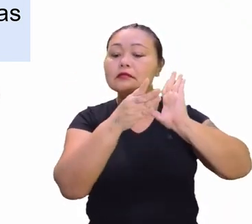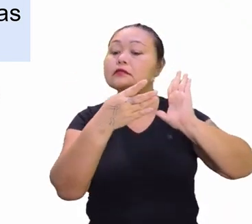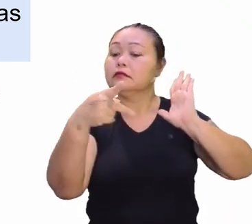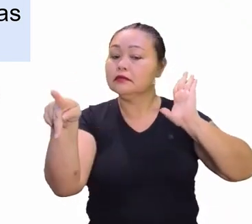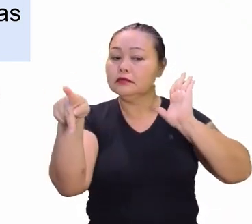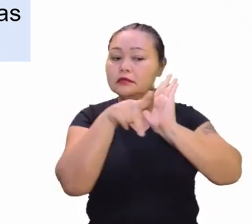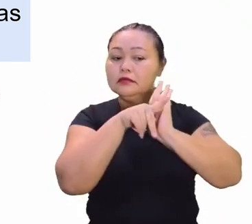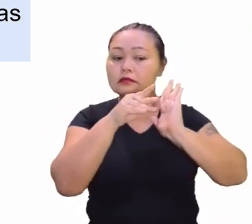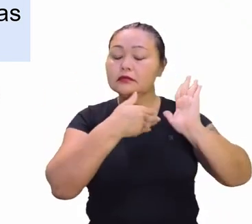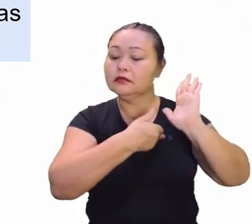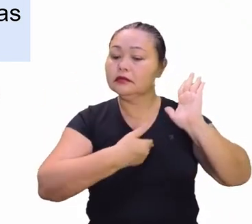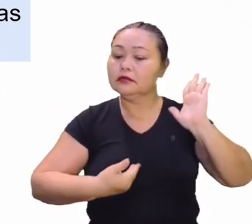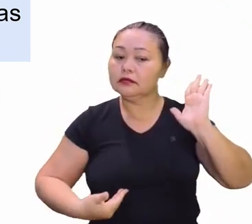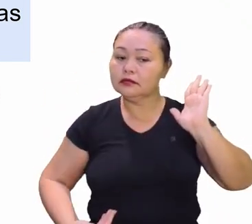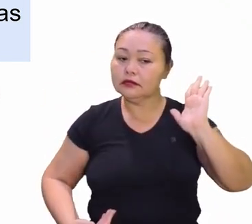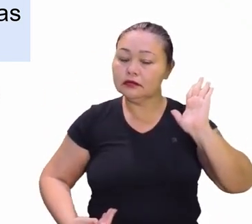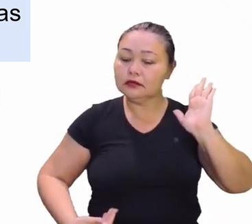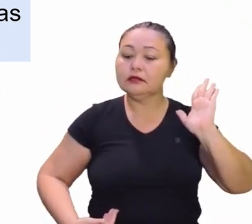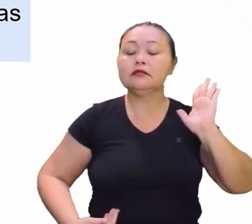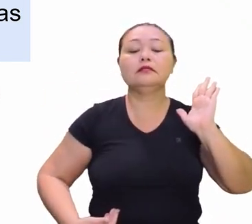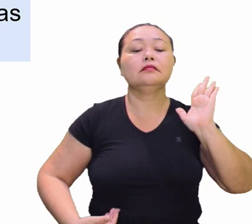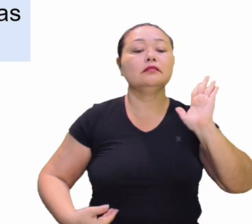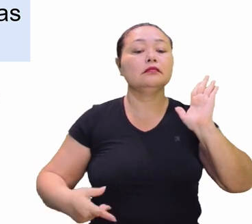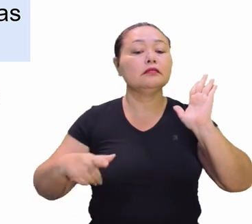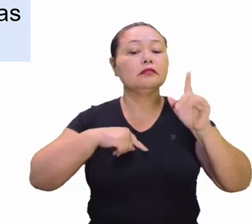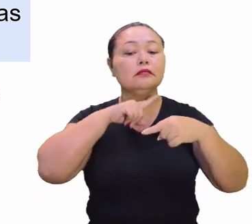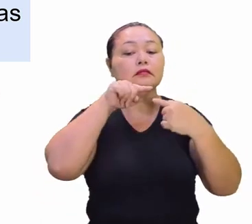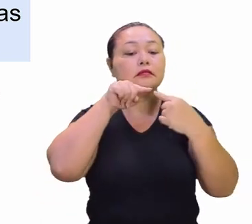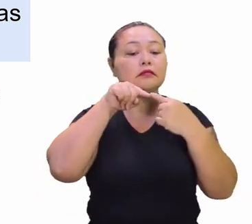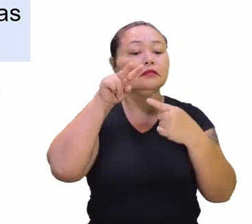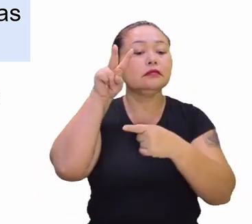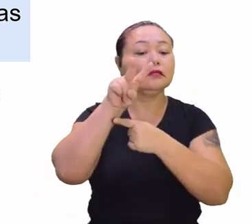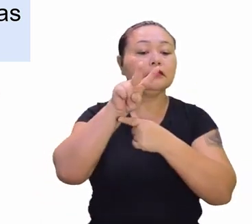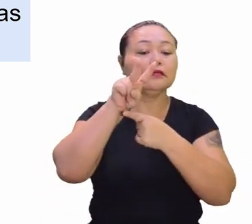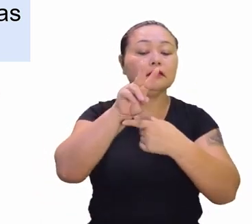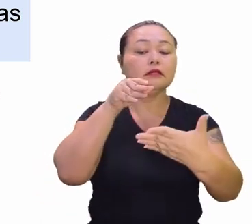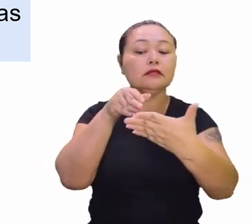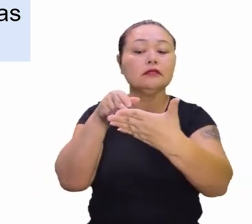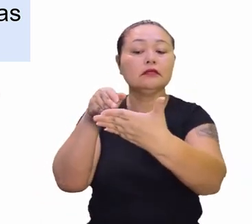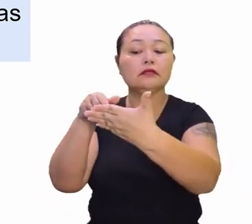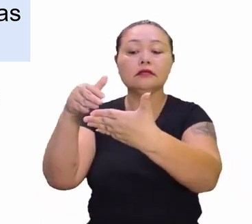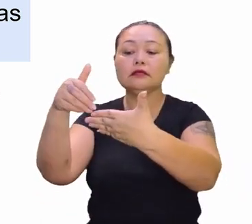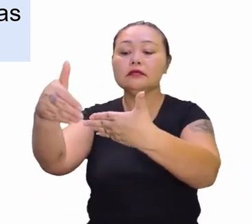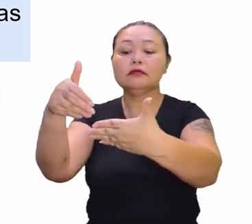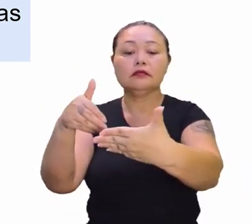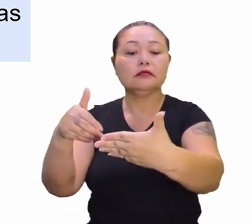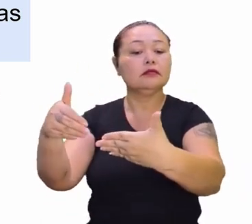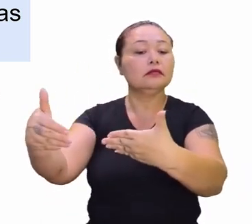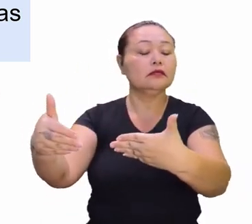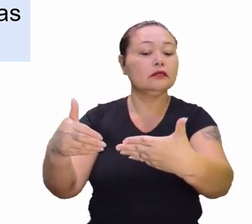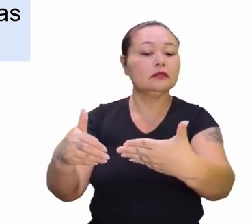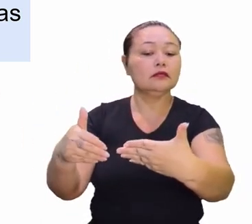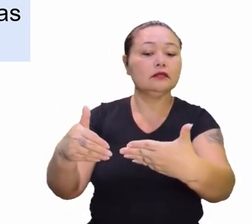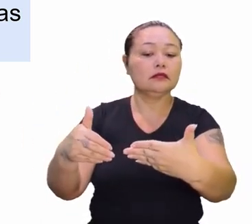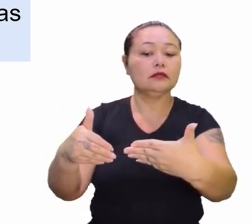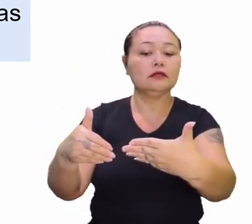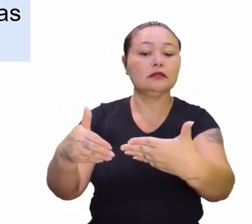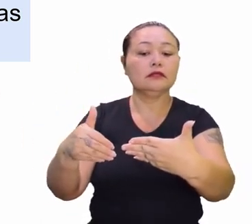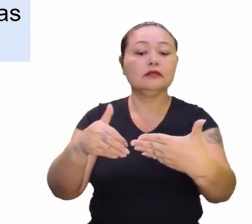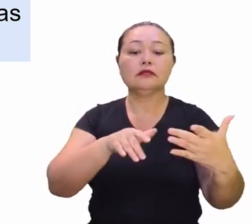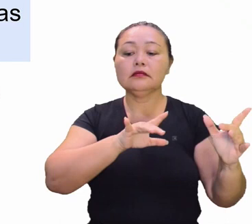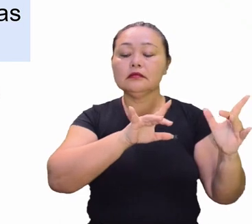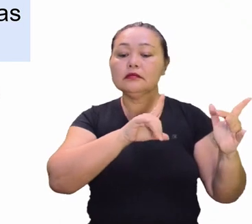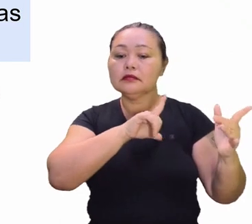pelo poder público, com objetivos de conservação e limites definidos, sob